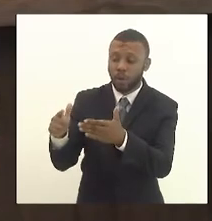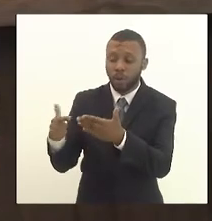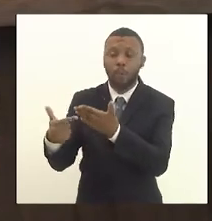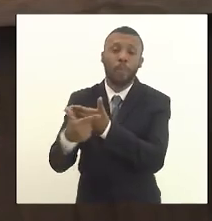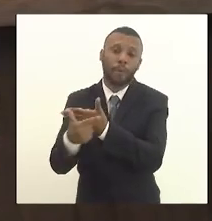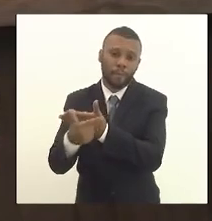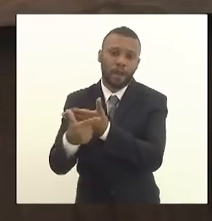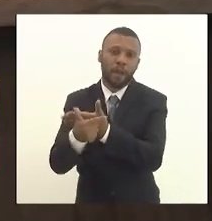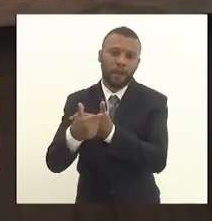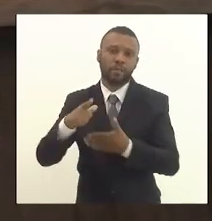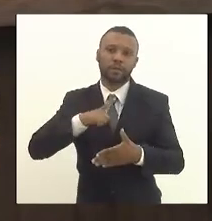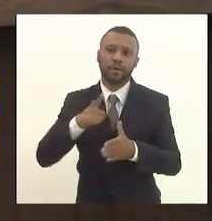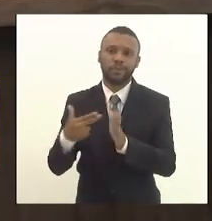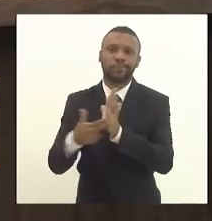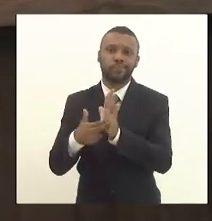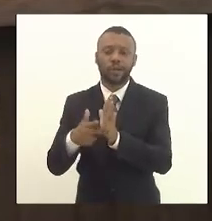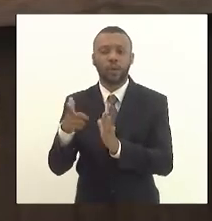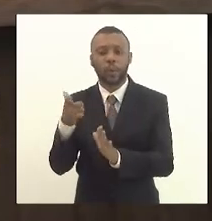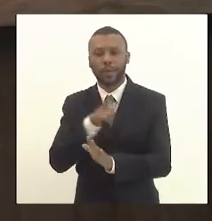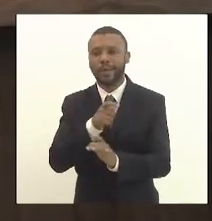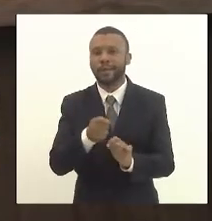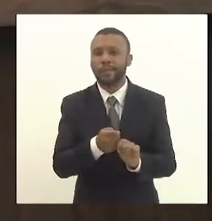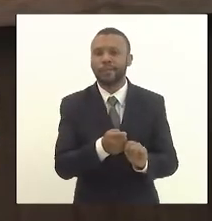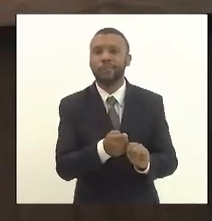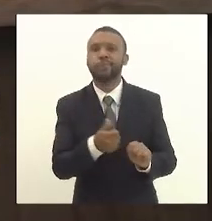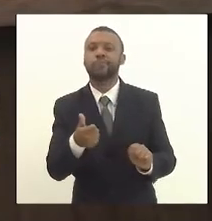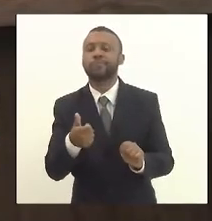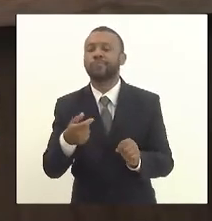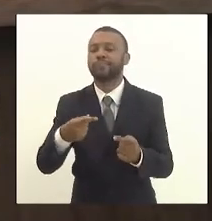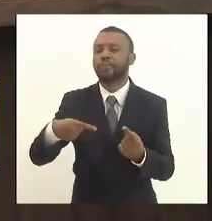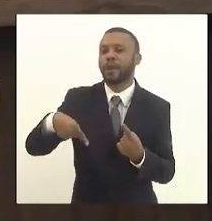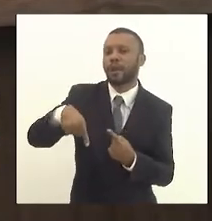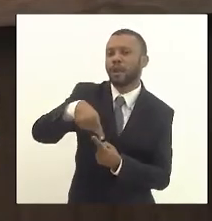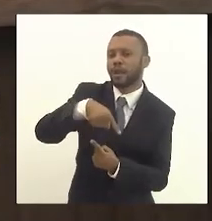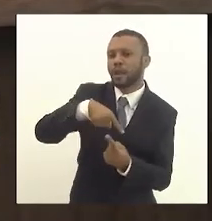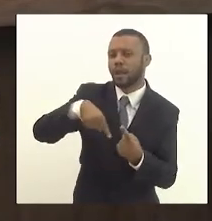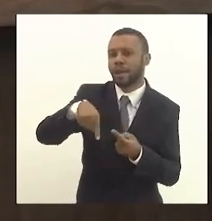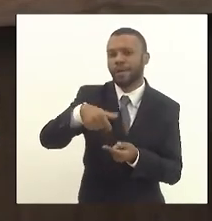e monetiza o fundo.